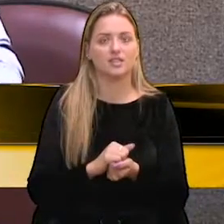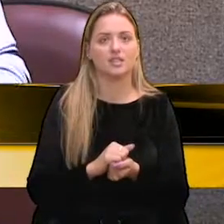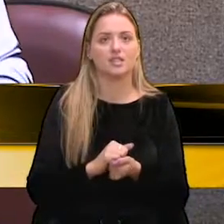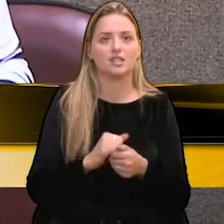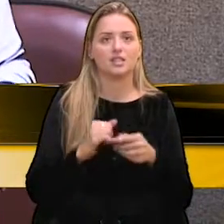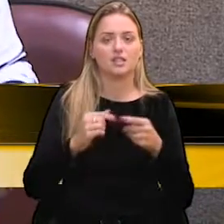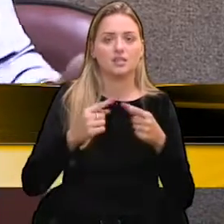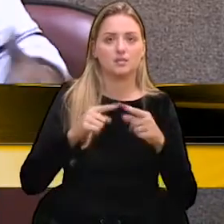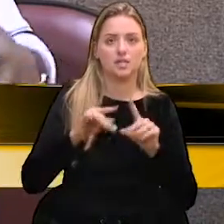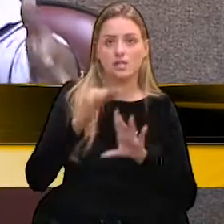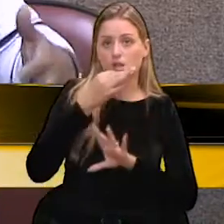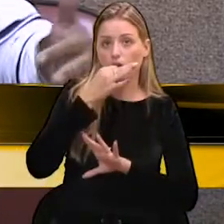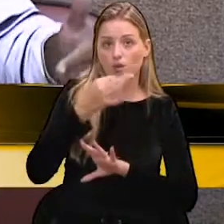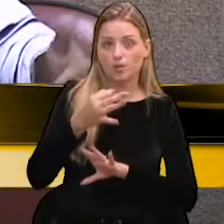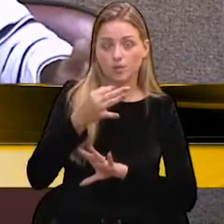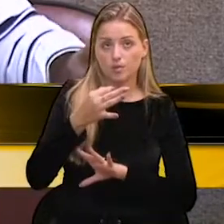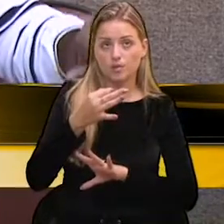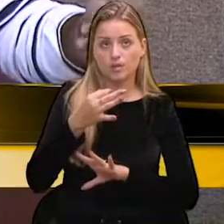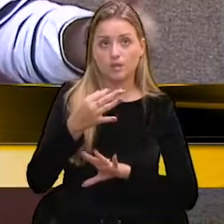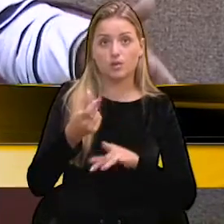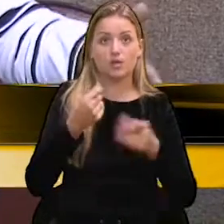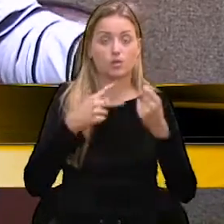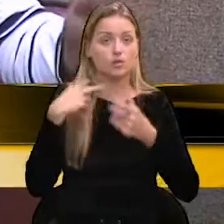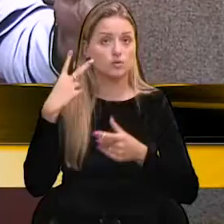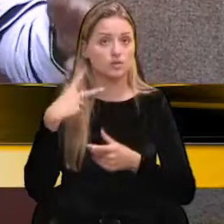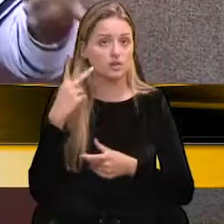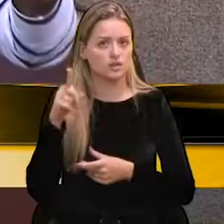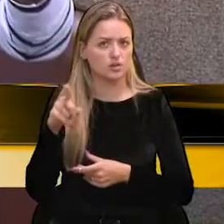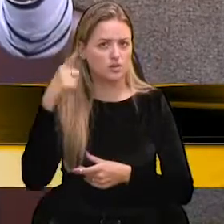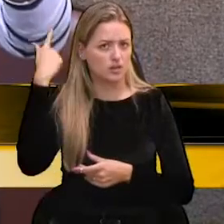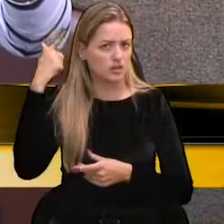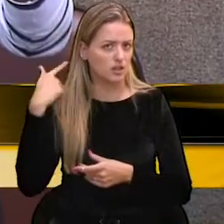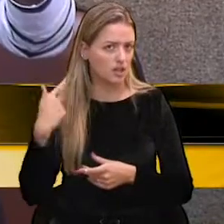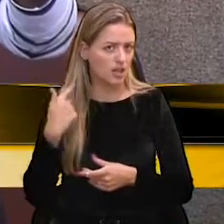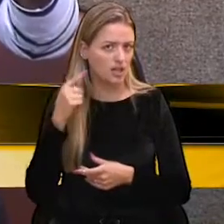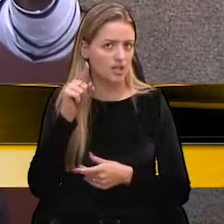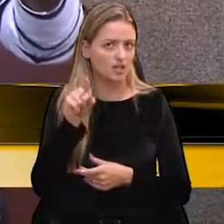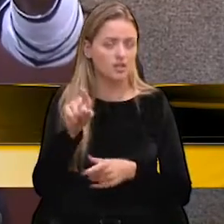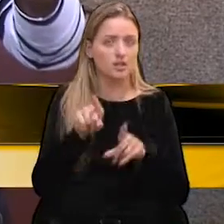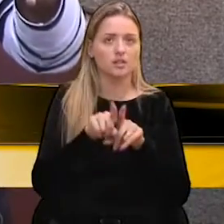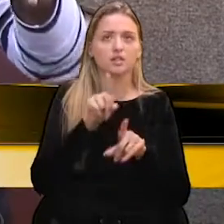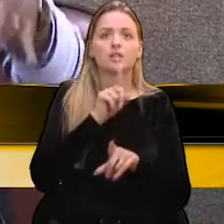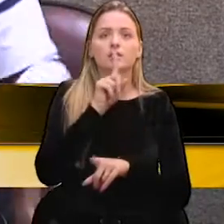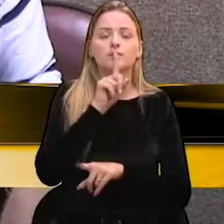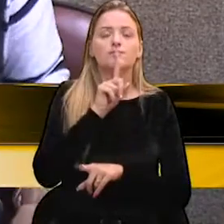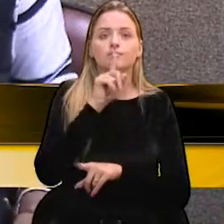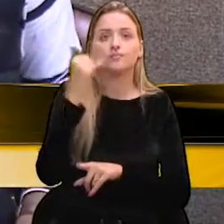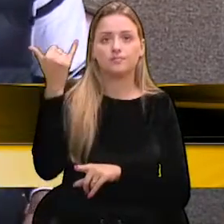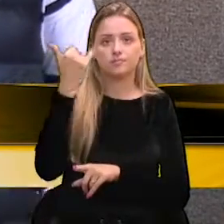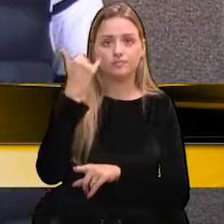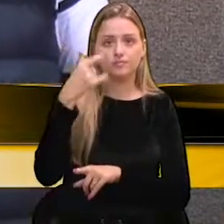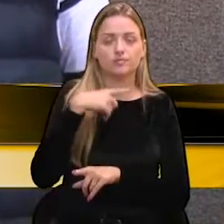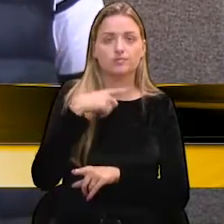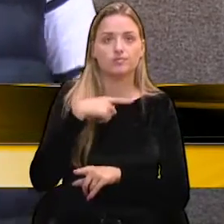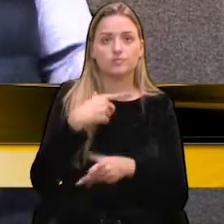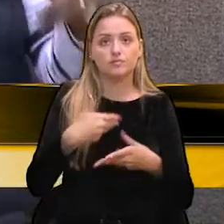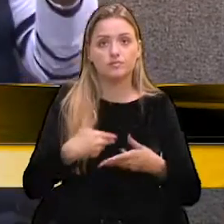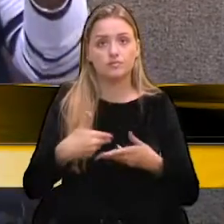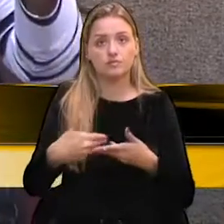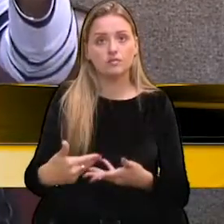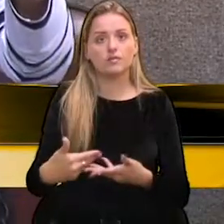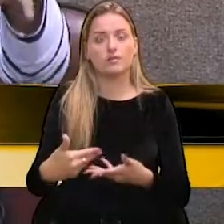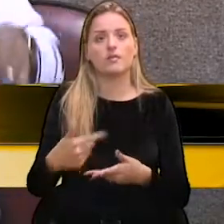sugeri, porque alguns vereadores depois me disseram, acho que a vereadora Gladys, vereador Alberto, me disse que havia recebido o convite